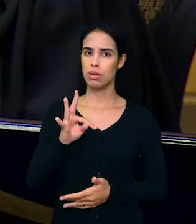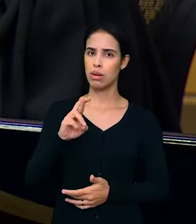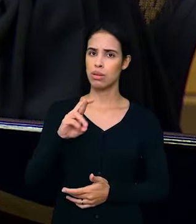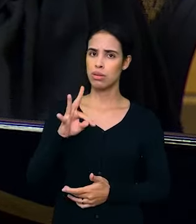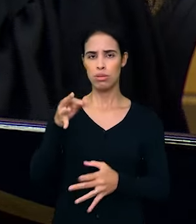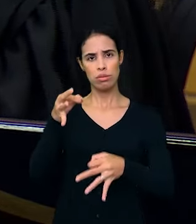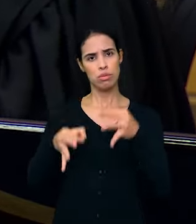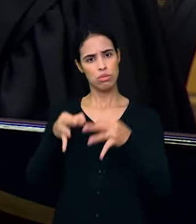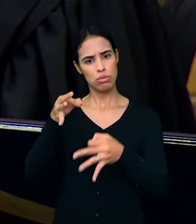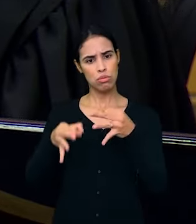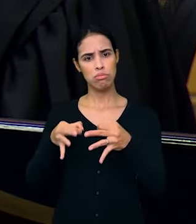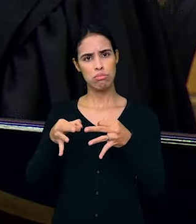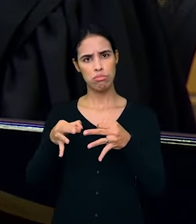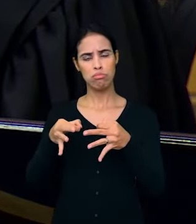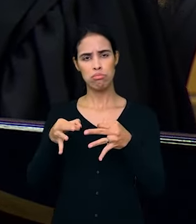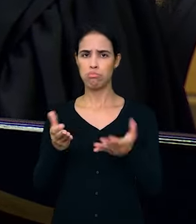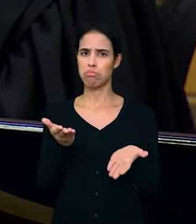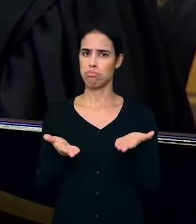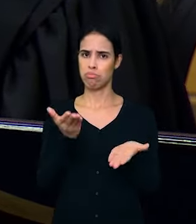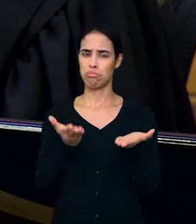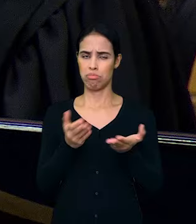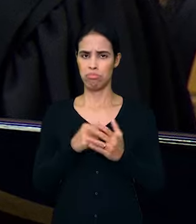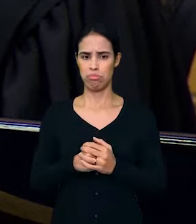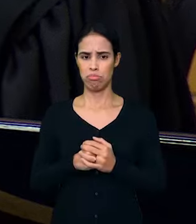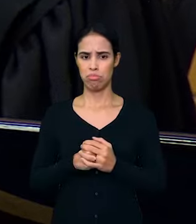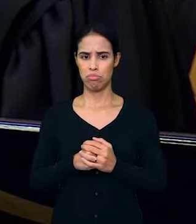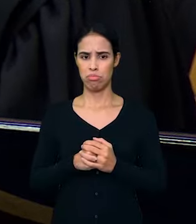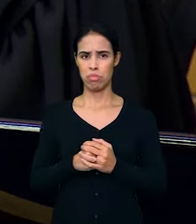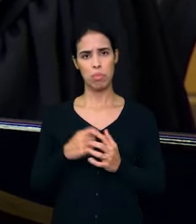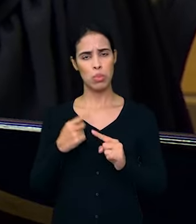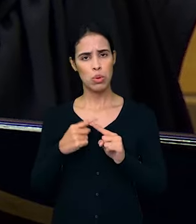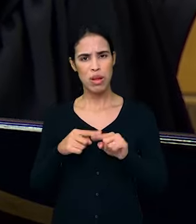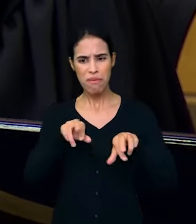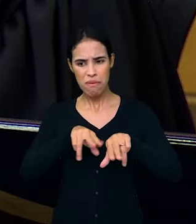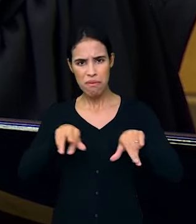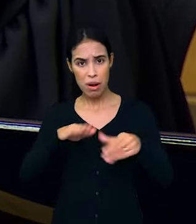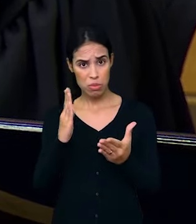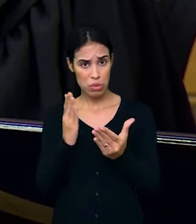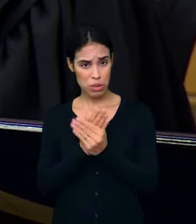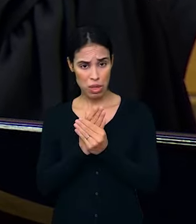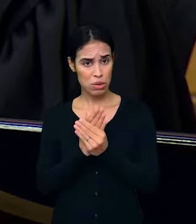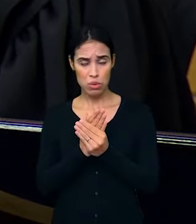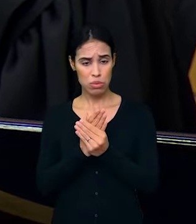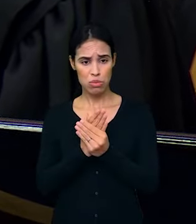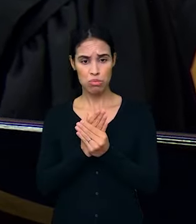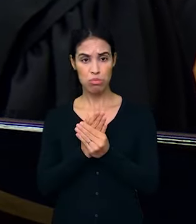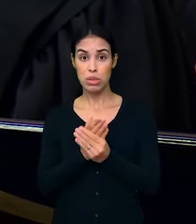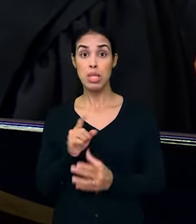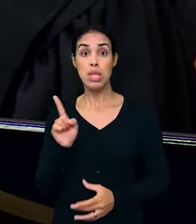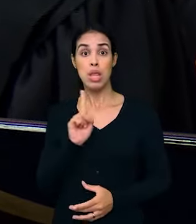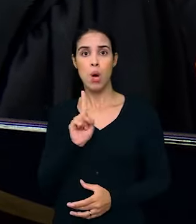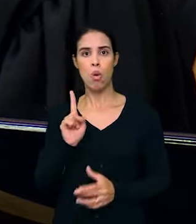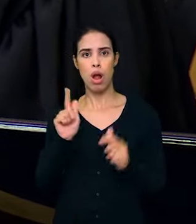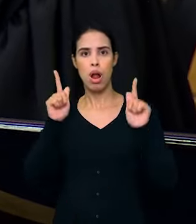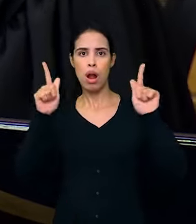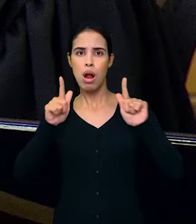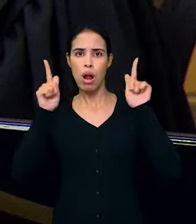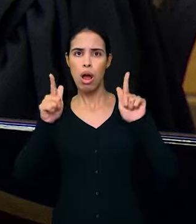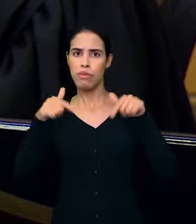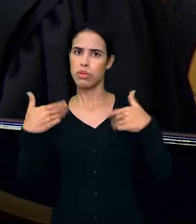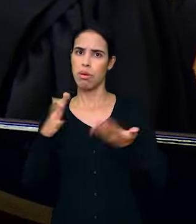do TRT está bastante razoável. Ele negou provimento a essa ação. Não considerou greve,